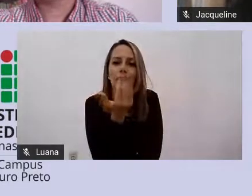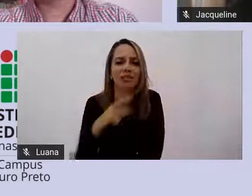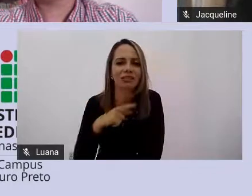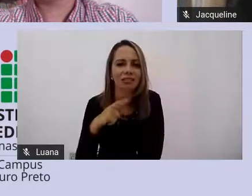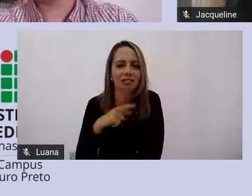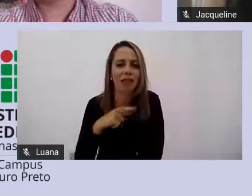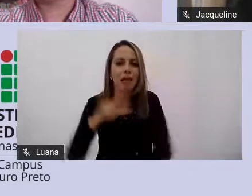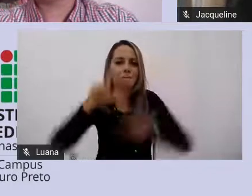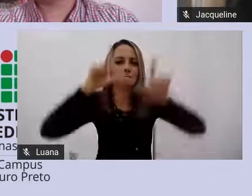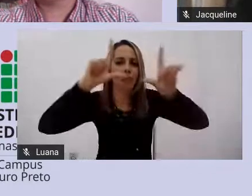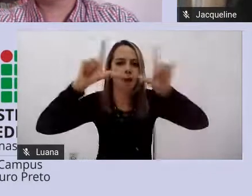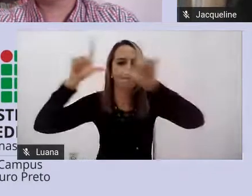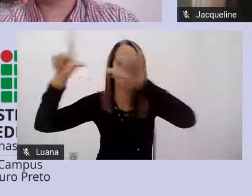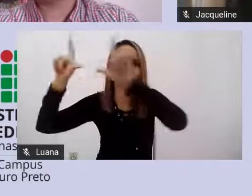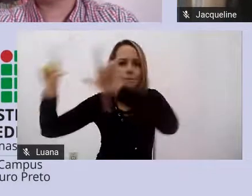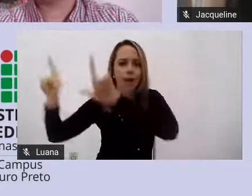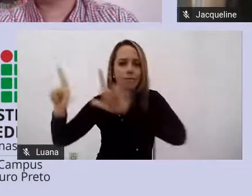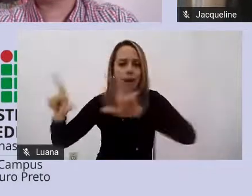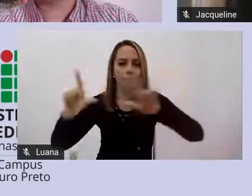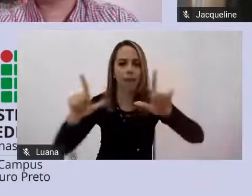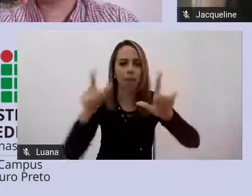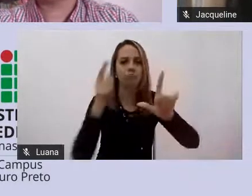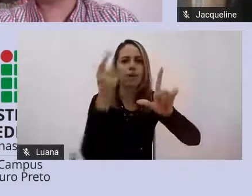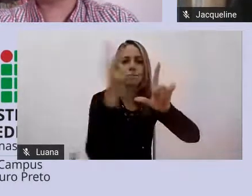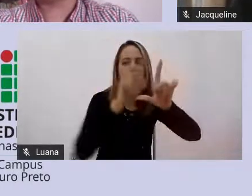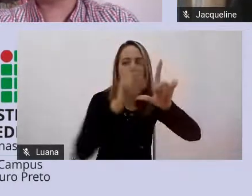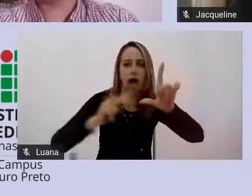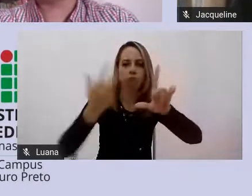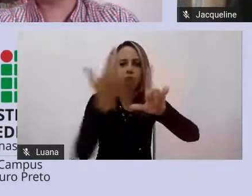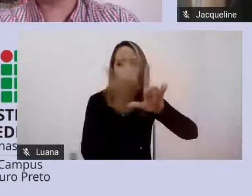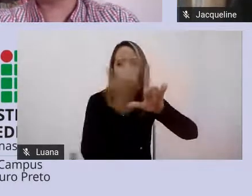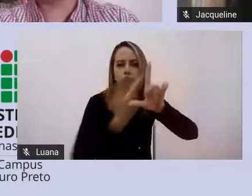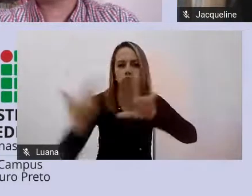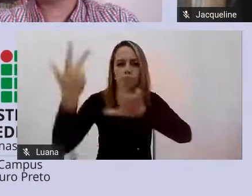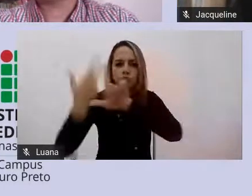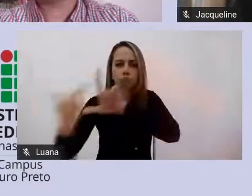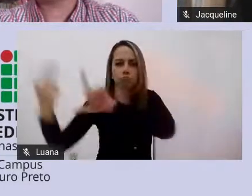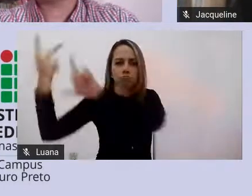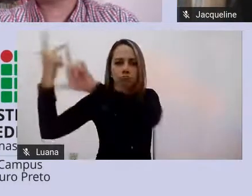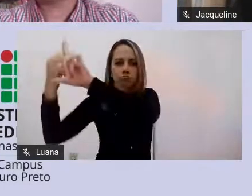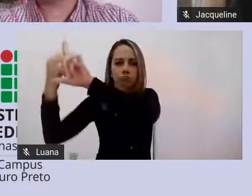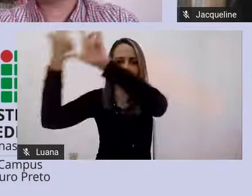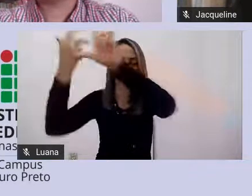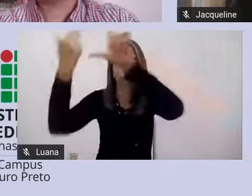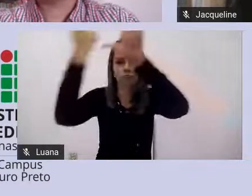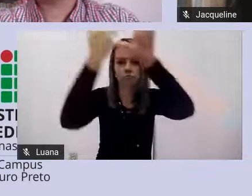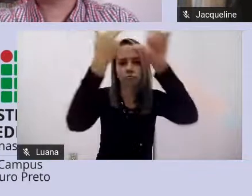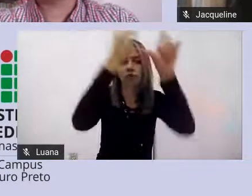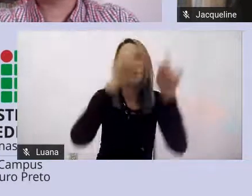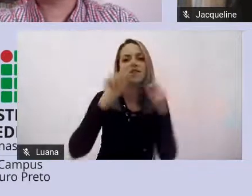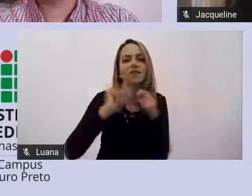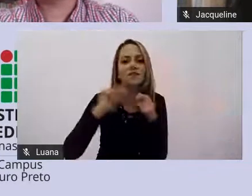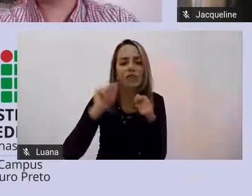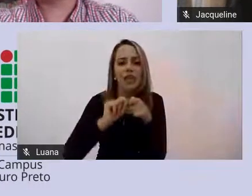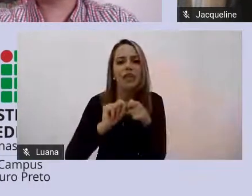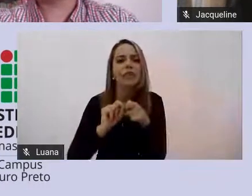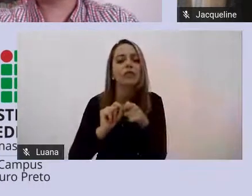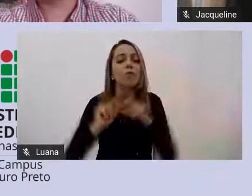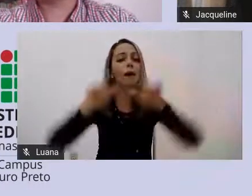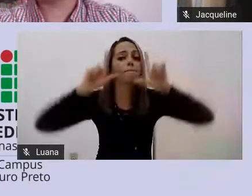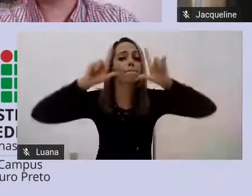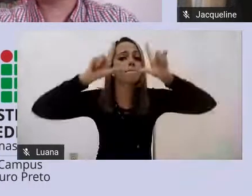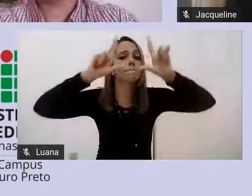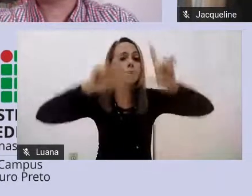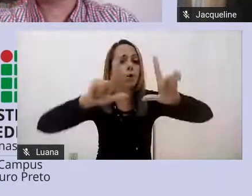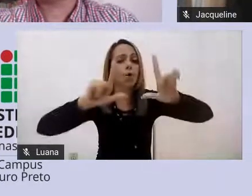um pintor holandês que fez aquelas telas para decorarem o castelo de Nassau em Recife. Por